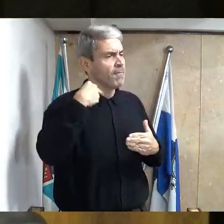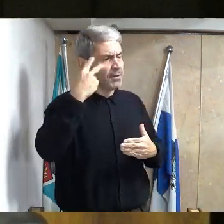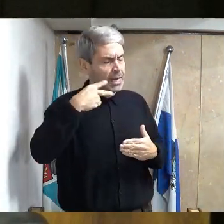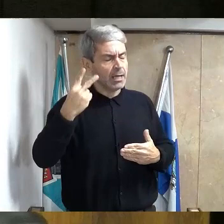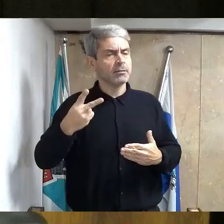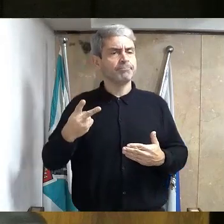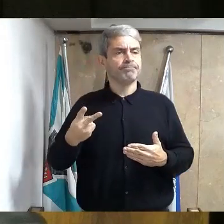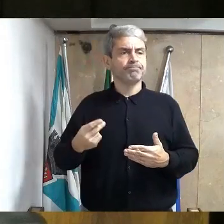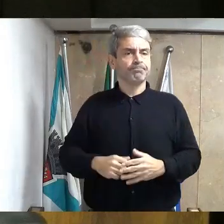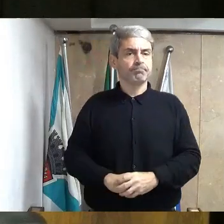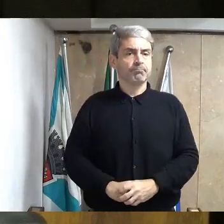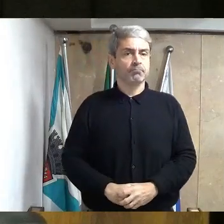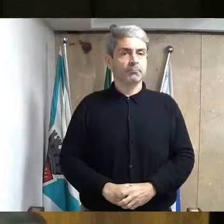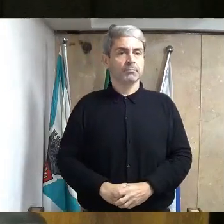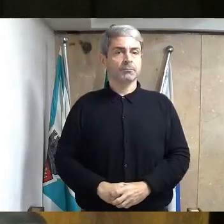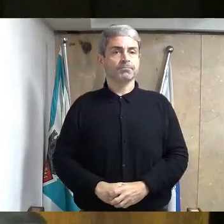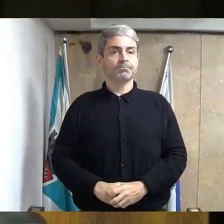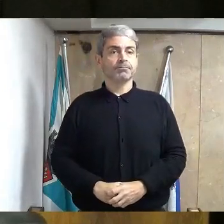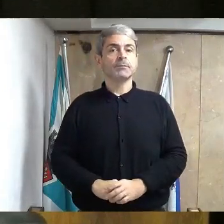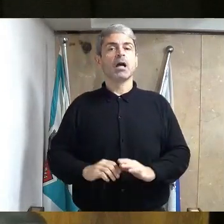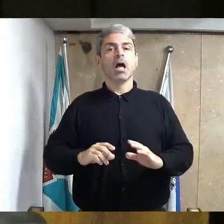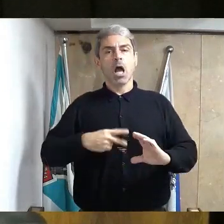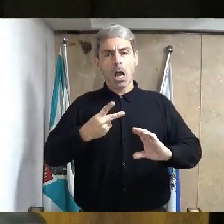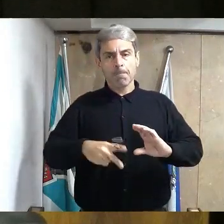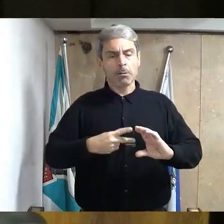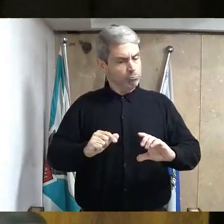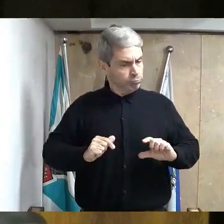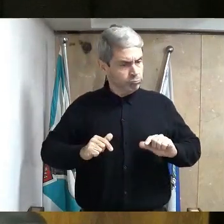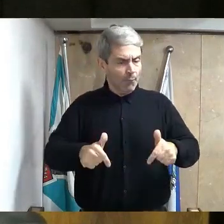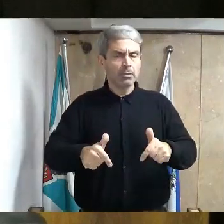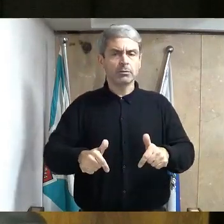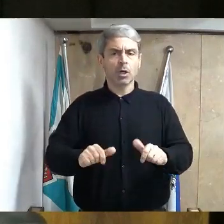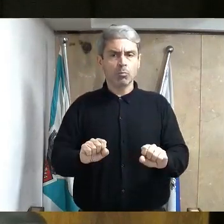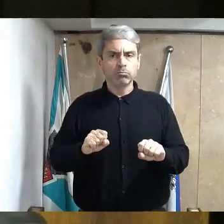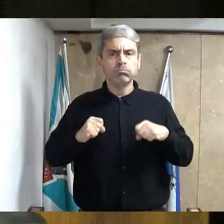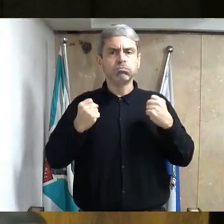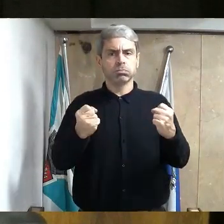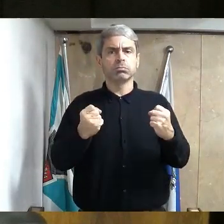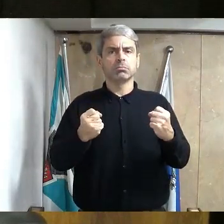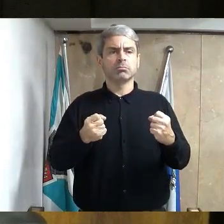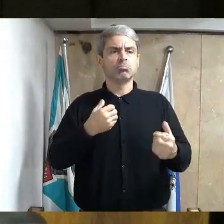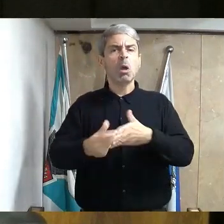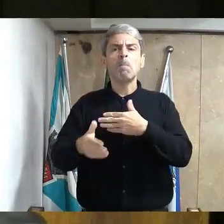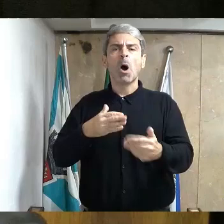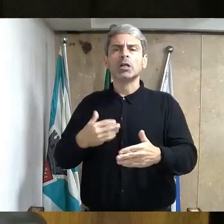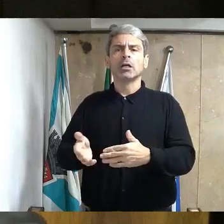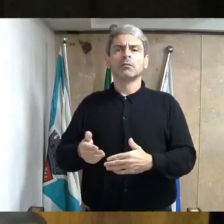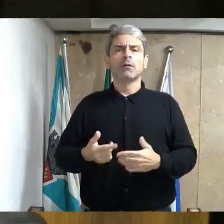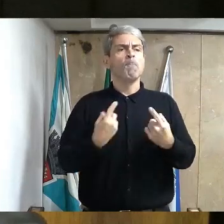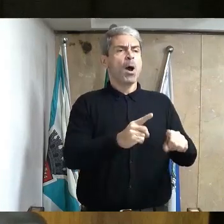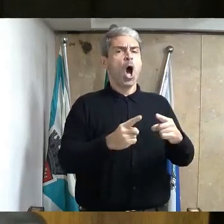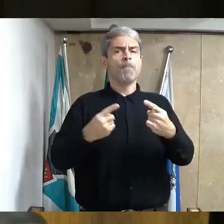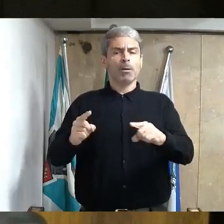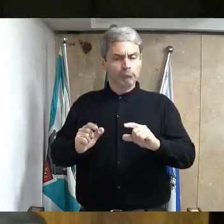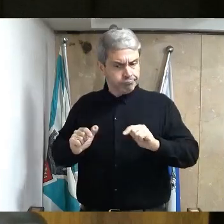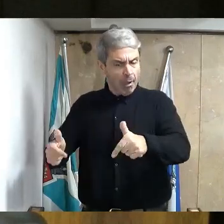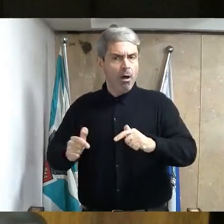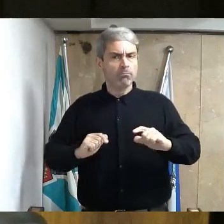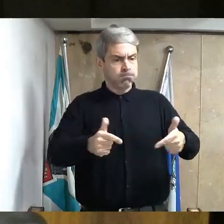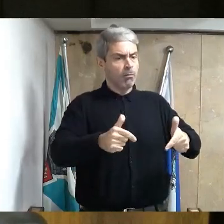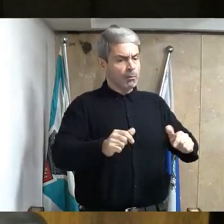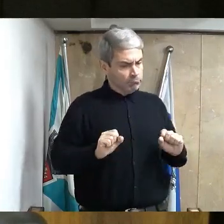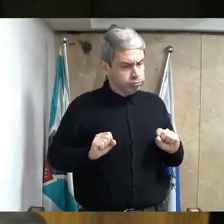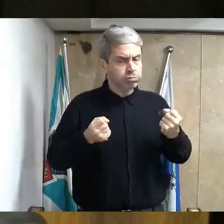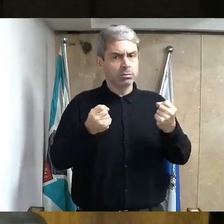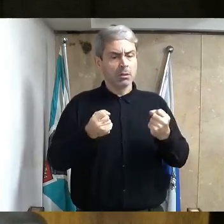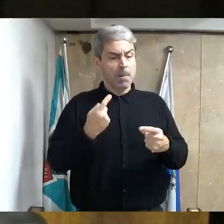Casa unida. Casa com disposição e doa quem doer. Nós vamos para cima, porque o